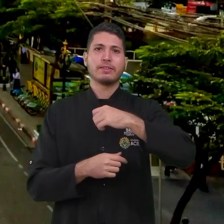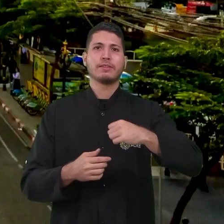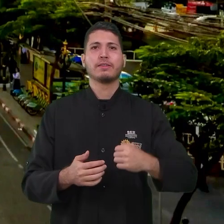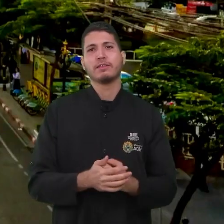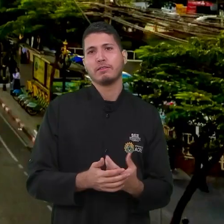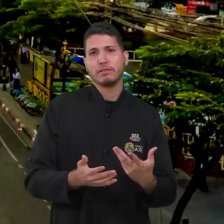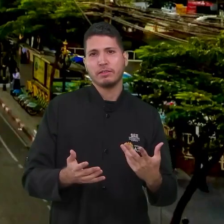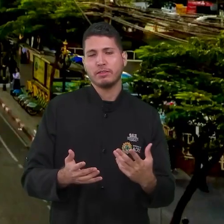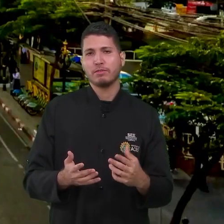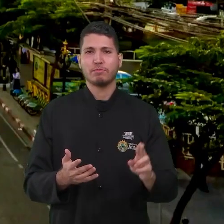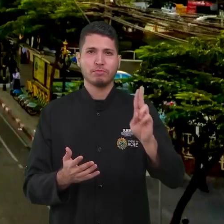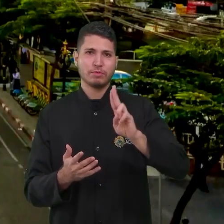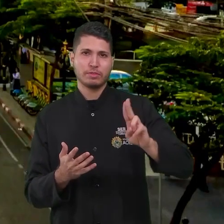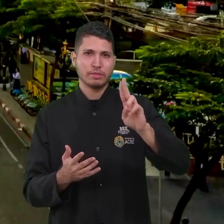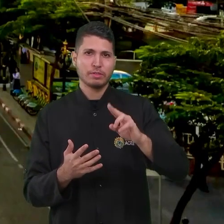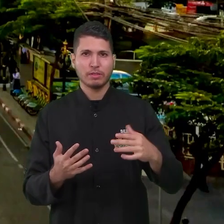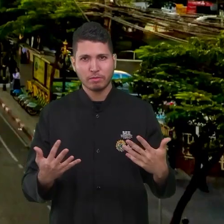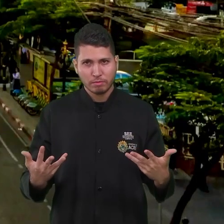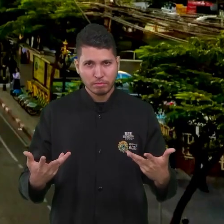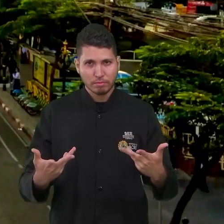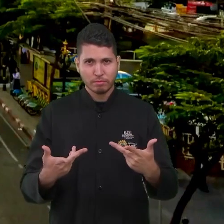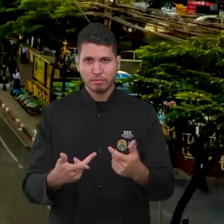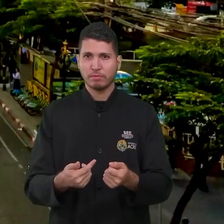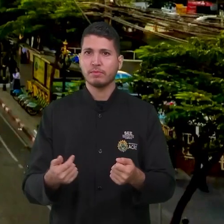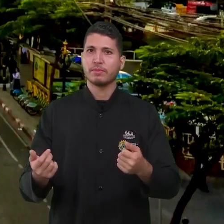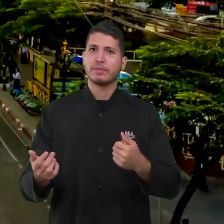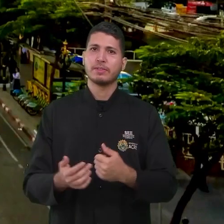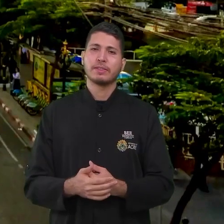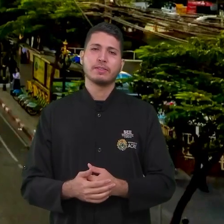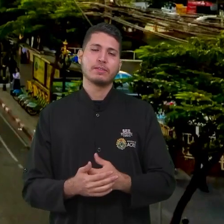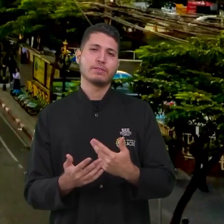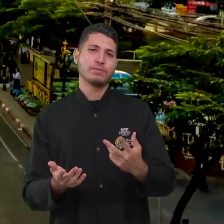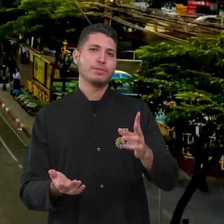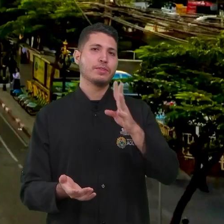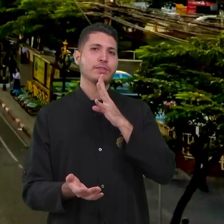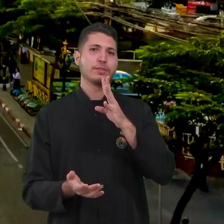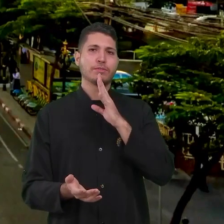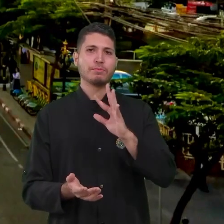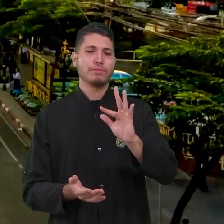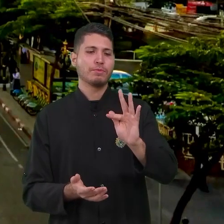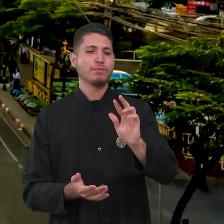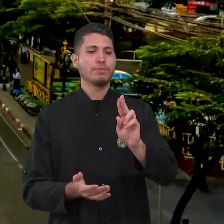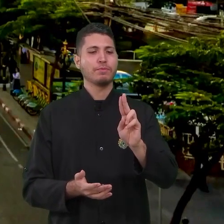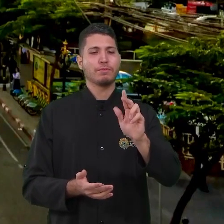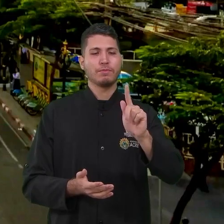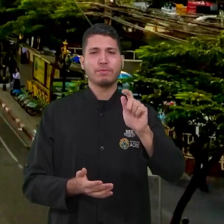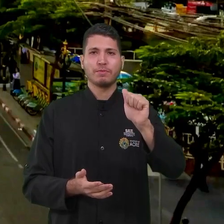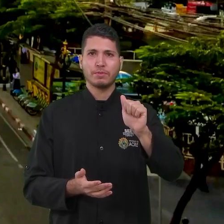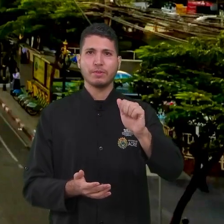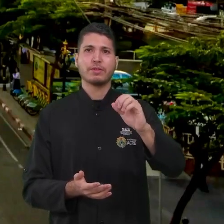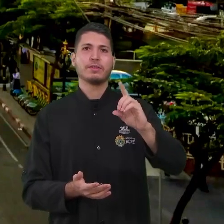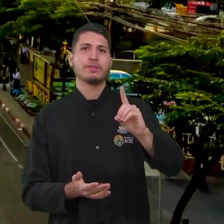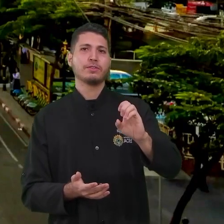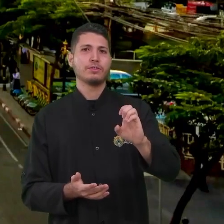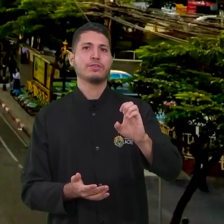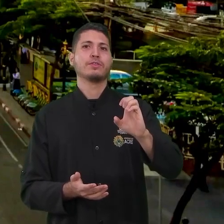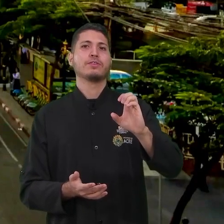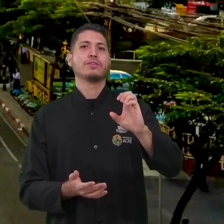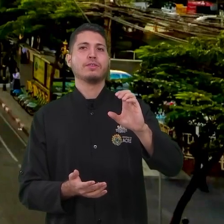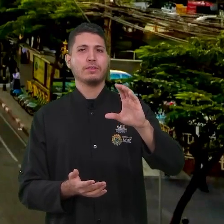caso aí que nós vamos chamar de fuga de cérebros. E eles também têm dificuldade em criar polos tecnológicos